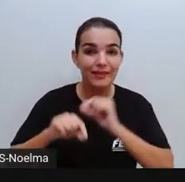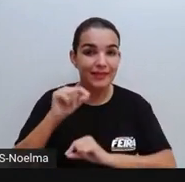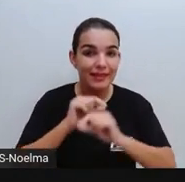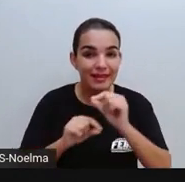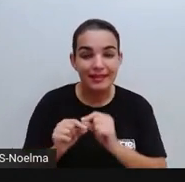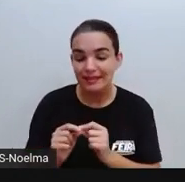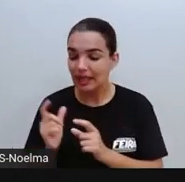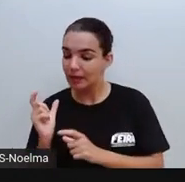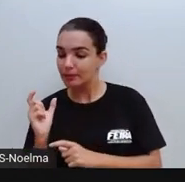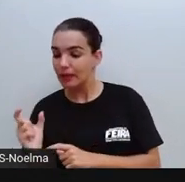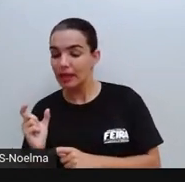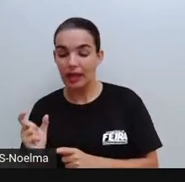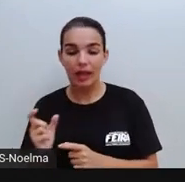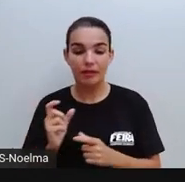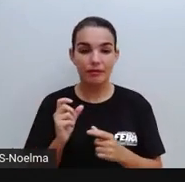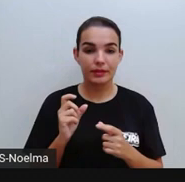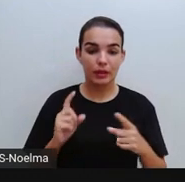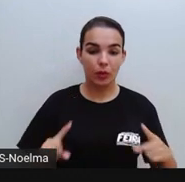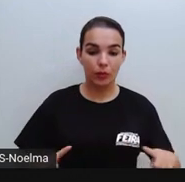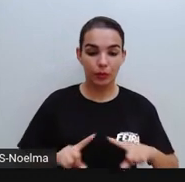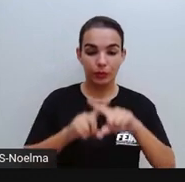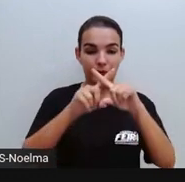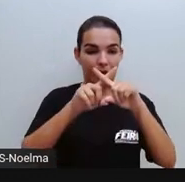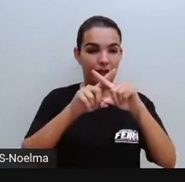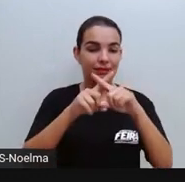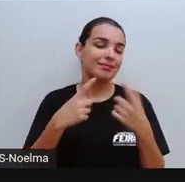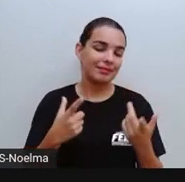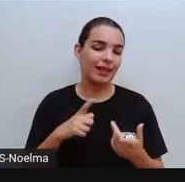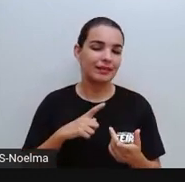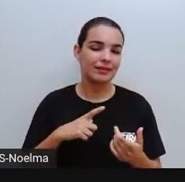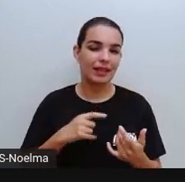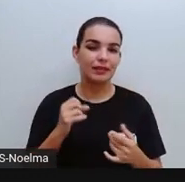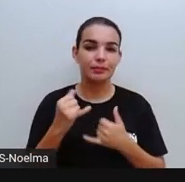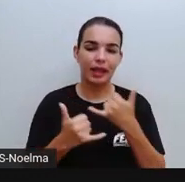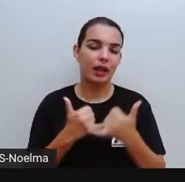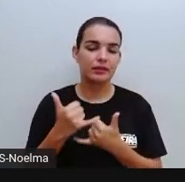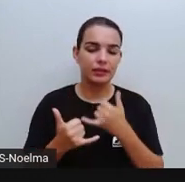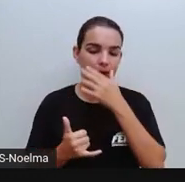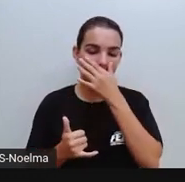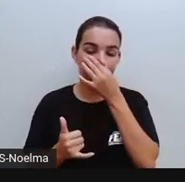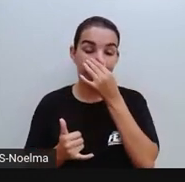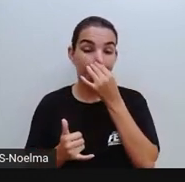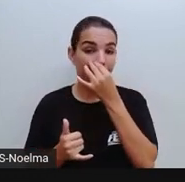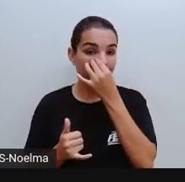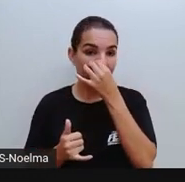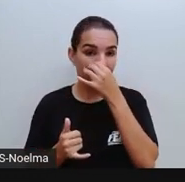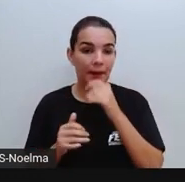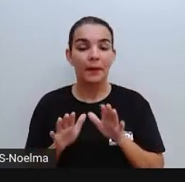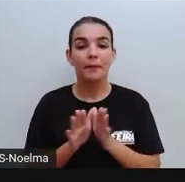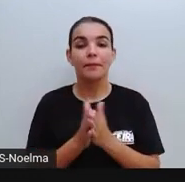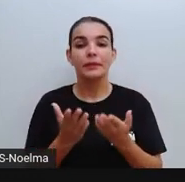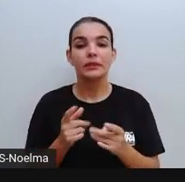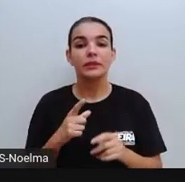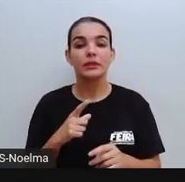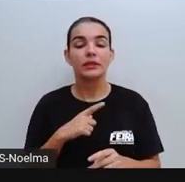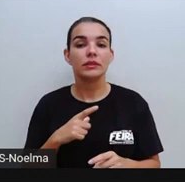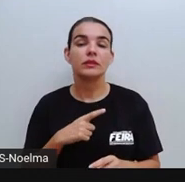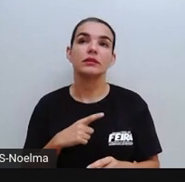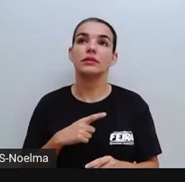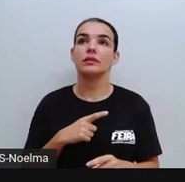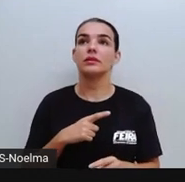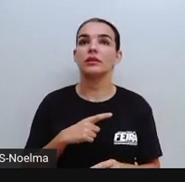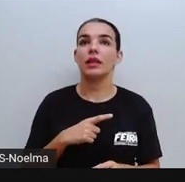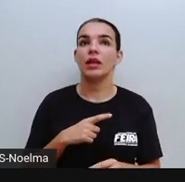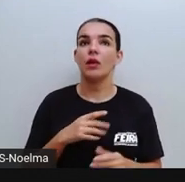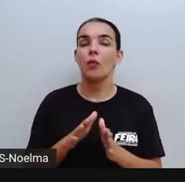além de entreter mas ela não tá trazendo uma informação sobre um fato certo mas quando a gente fala tá